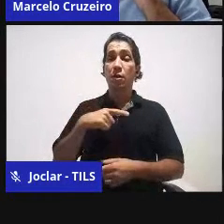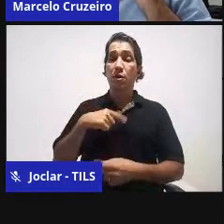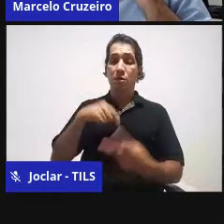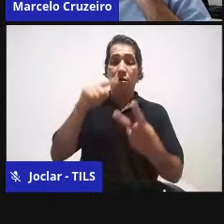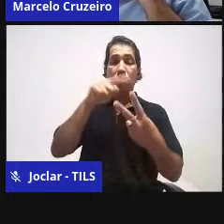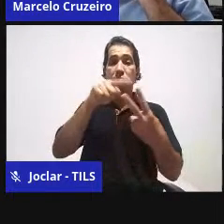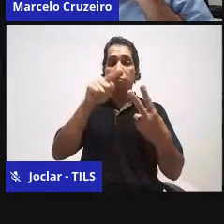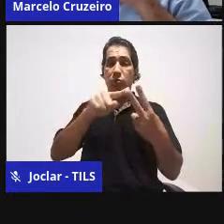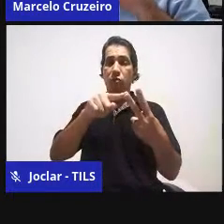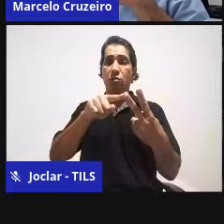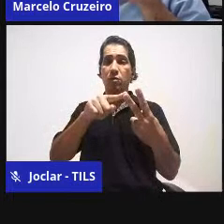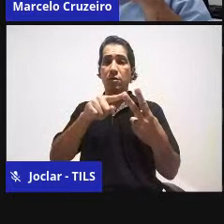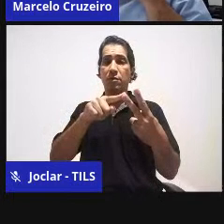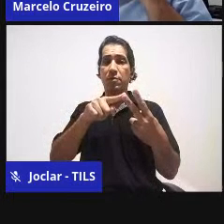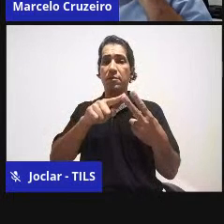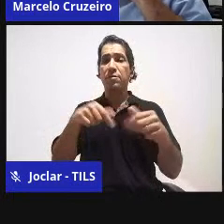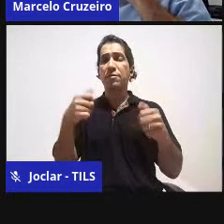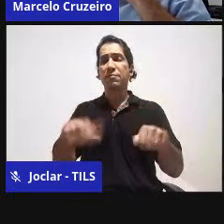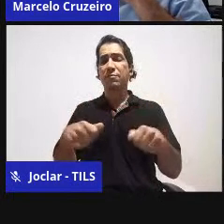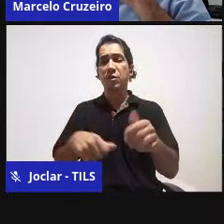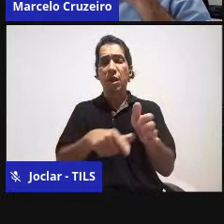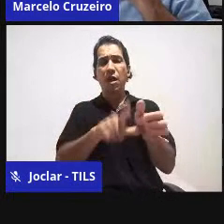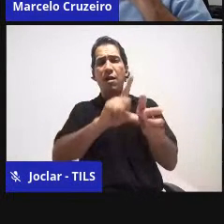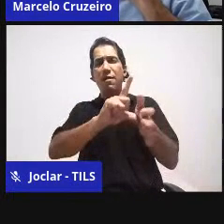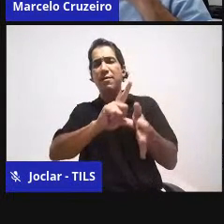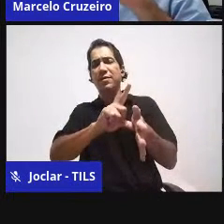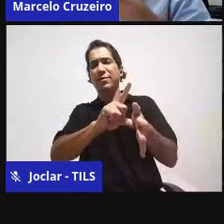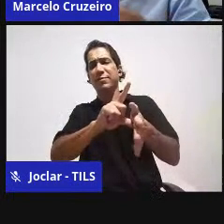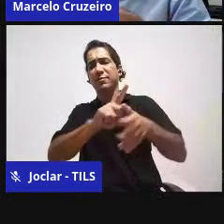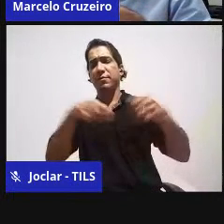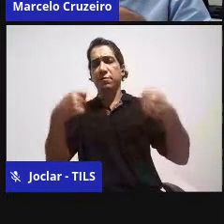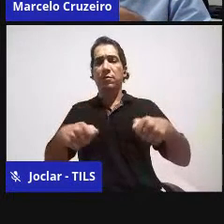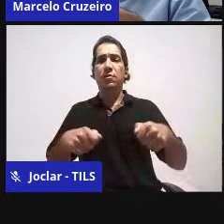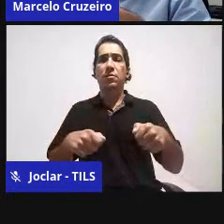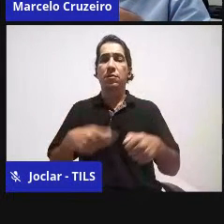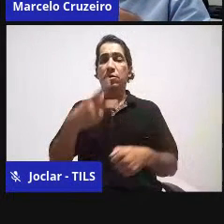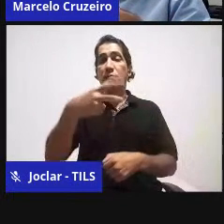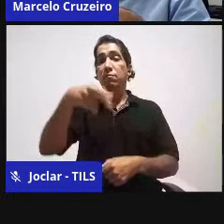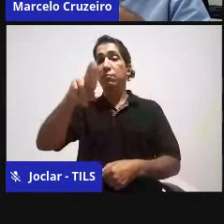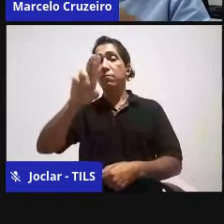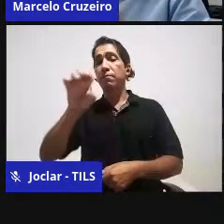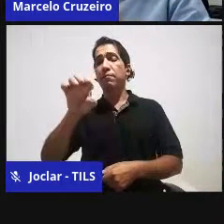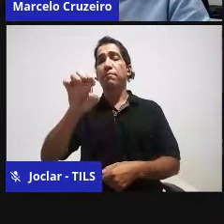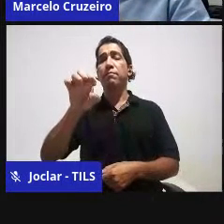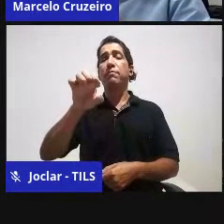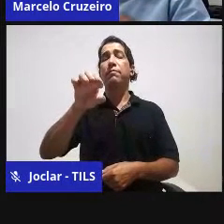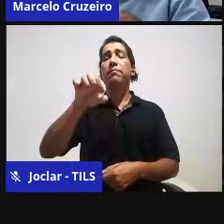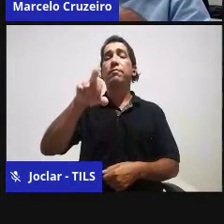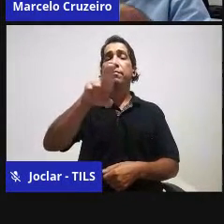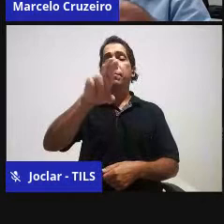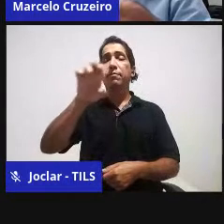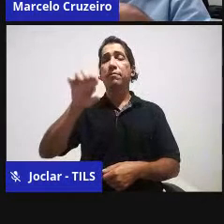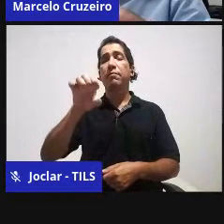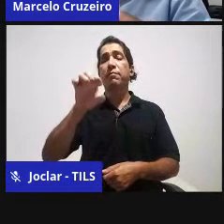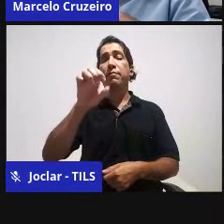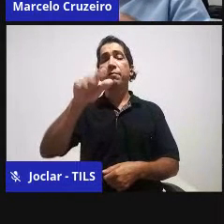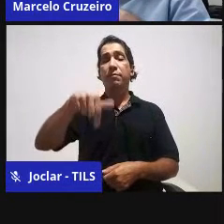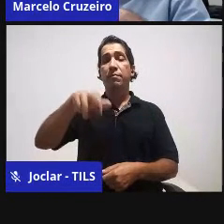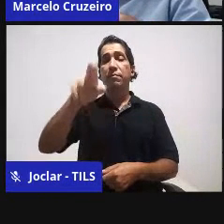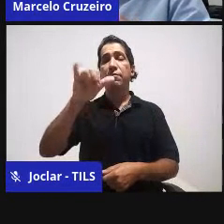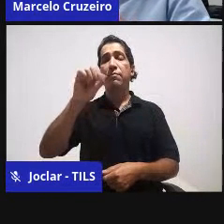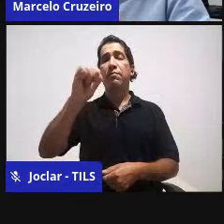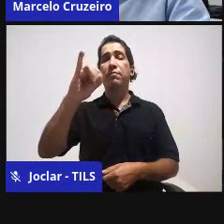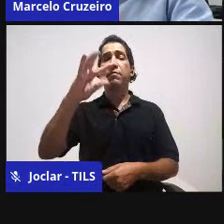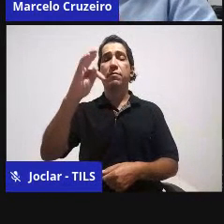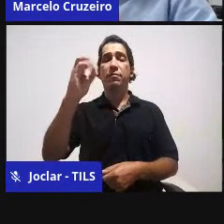pré-requisito, né, que é o processo de digitalização. Então, o processo de digitalização, ele é um processo que